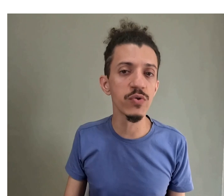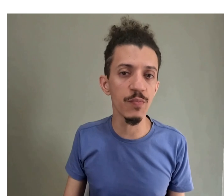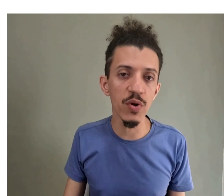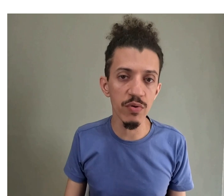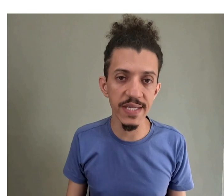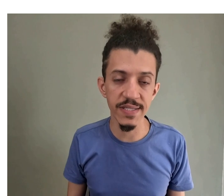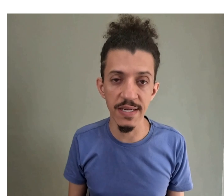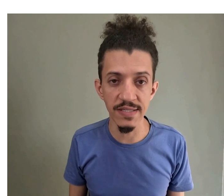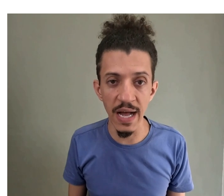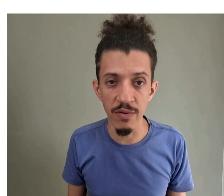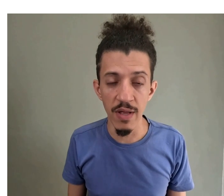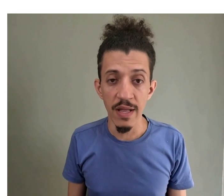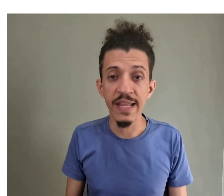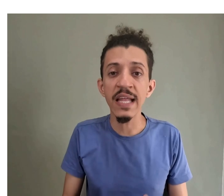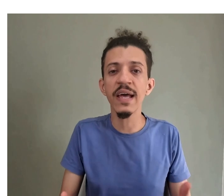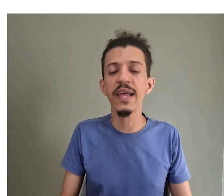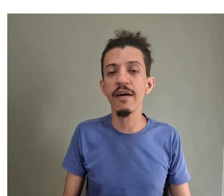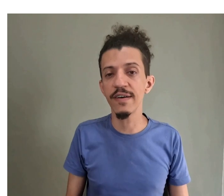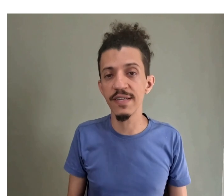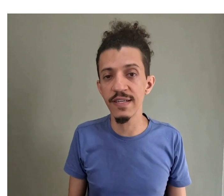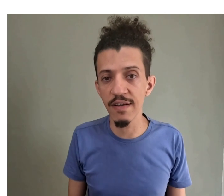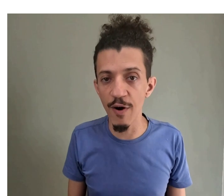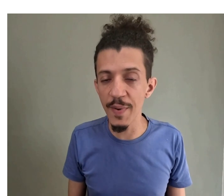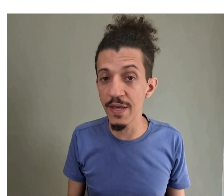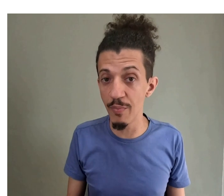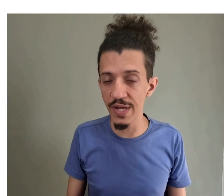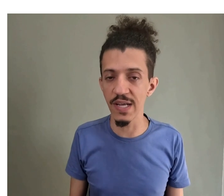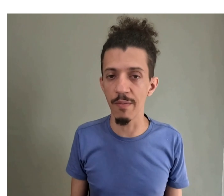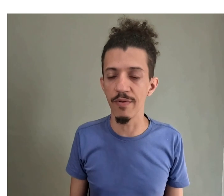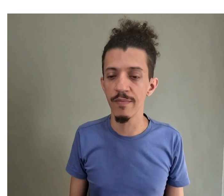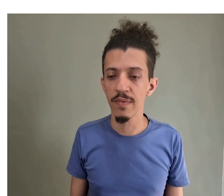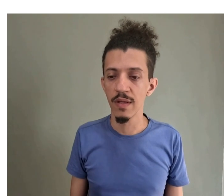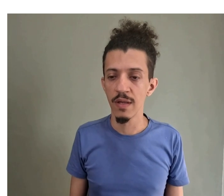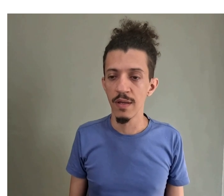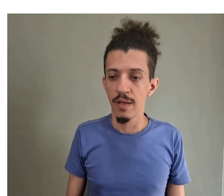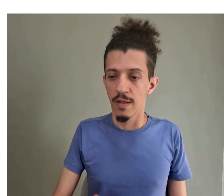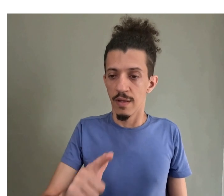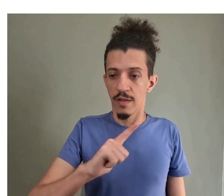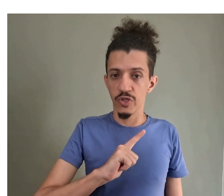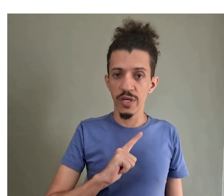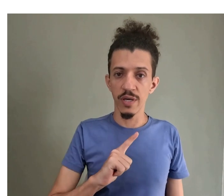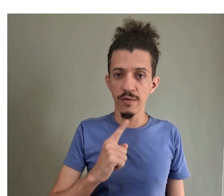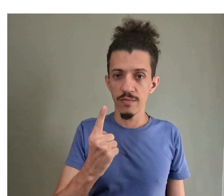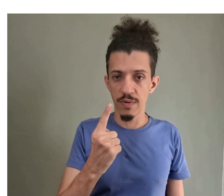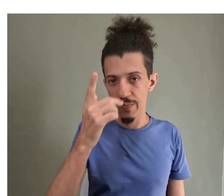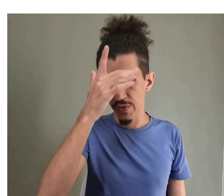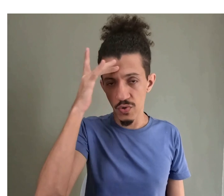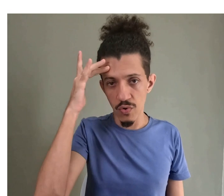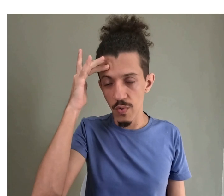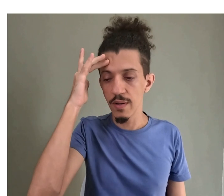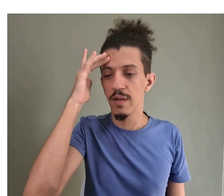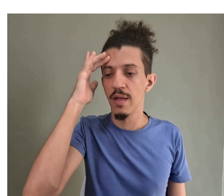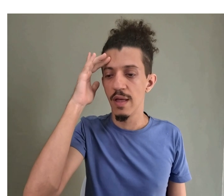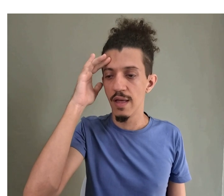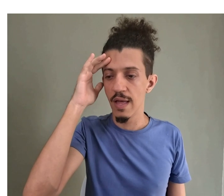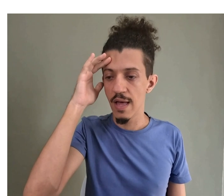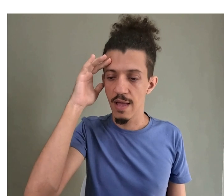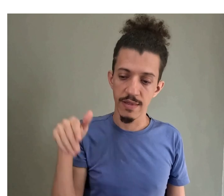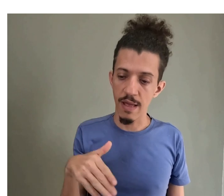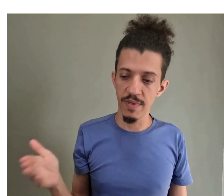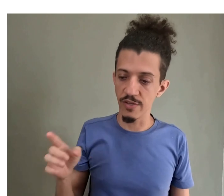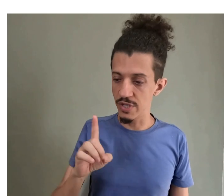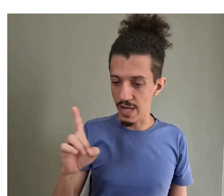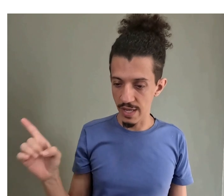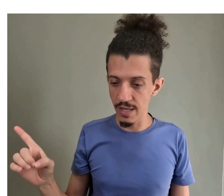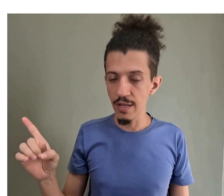pessoa que usa o português sinalizado tenderia a fazer dessa forma aqui, por exemplo. Tinha uma pessoa